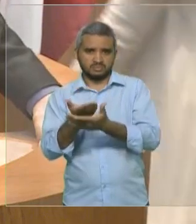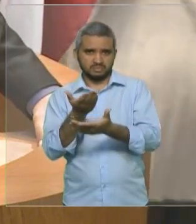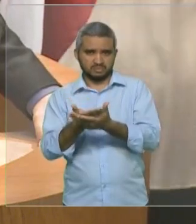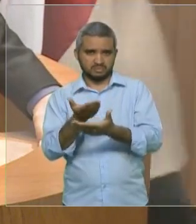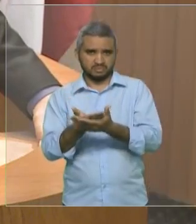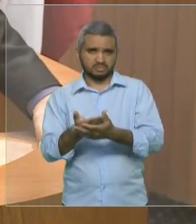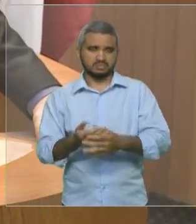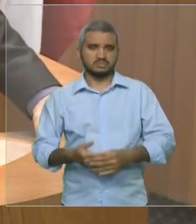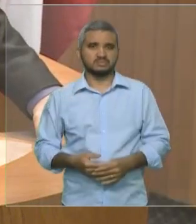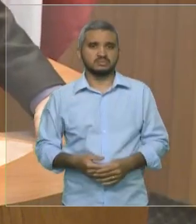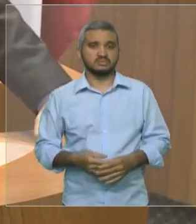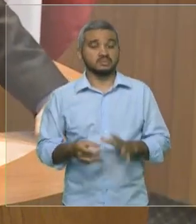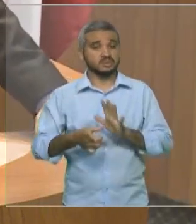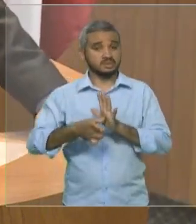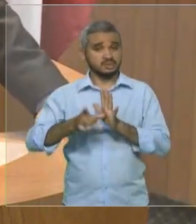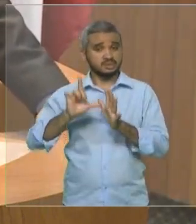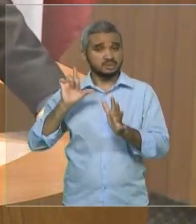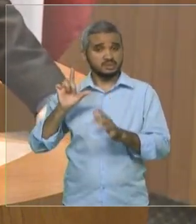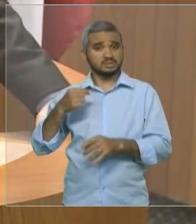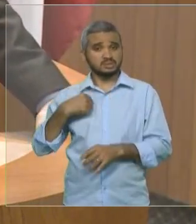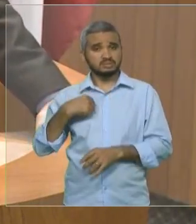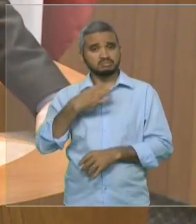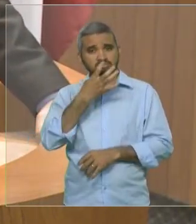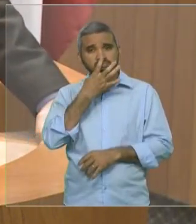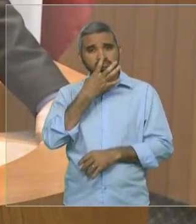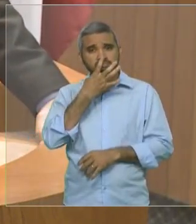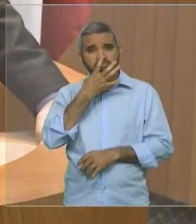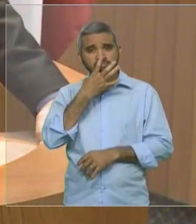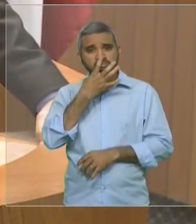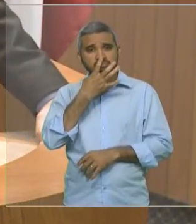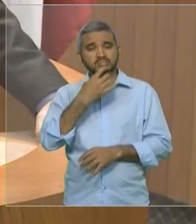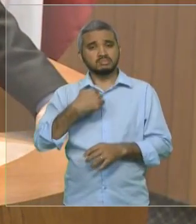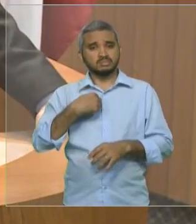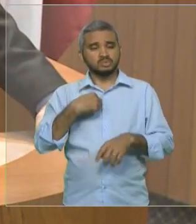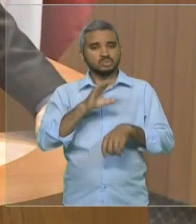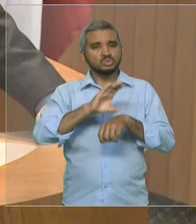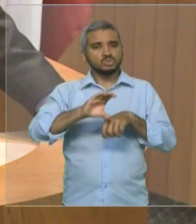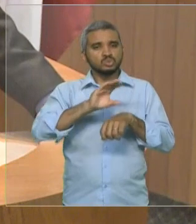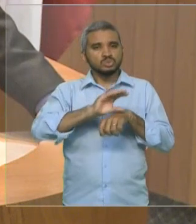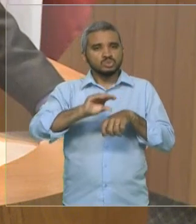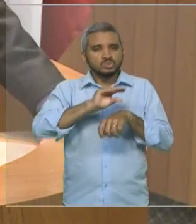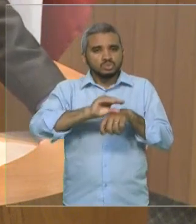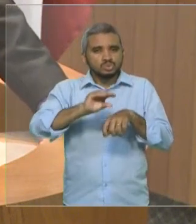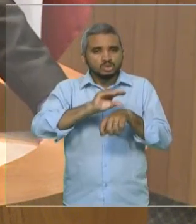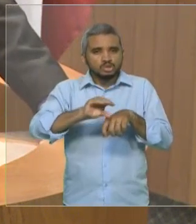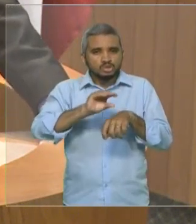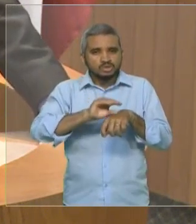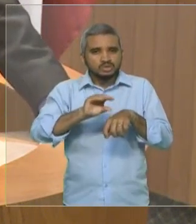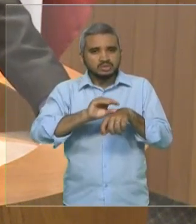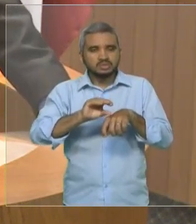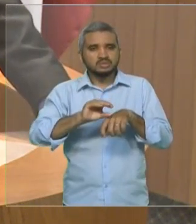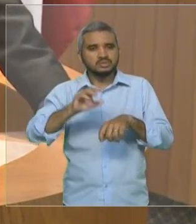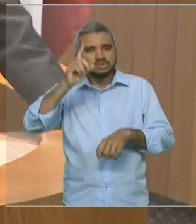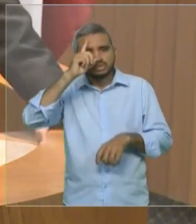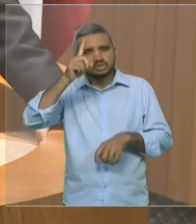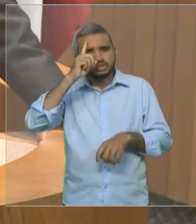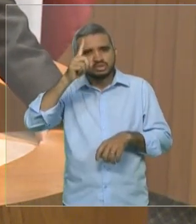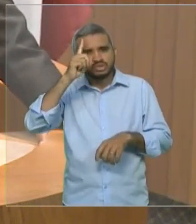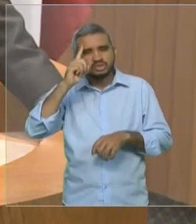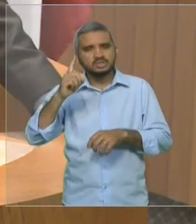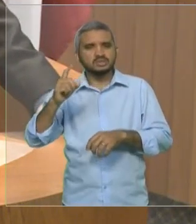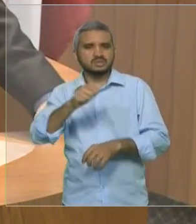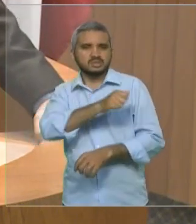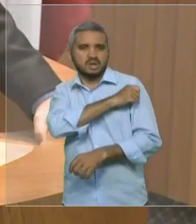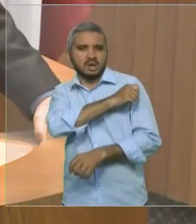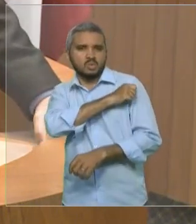porque quando dava aula no cursinho, eu recebia diariamente alunos de Estreito,